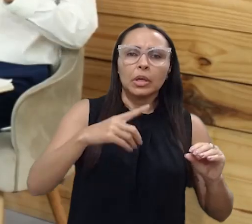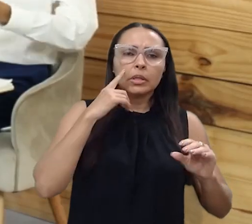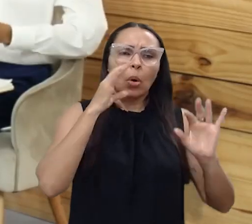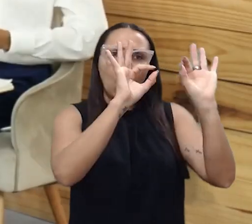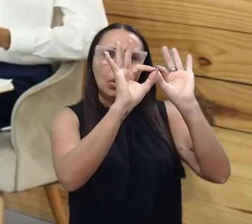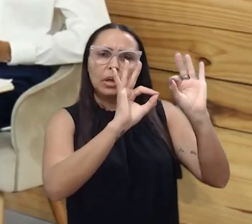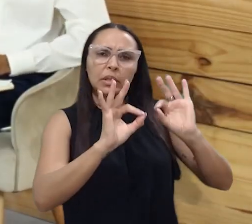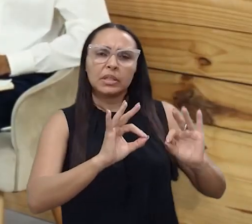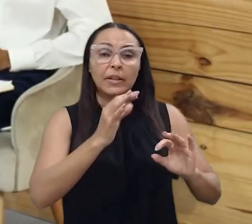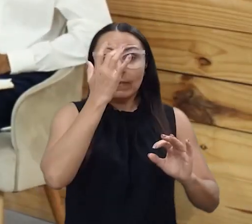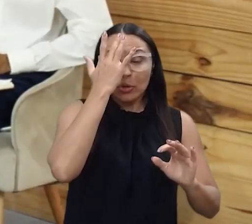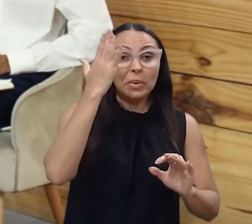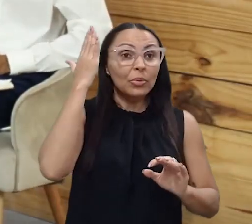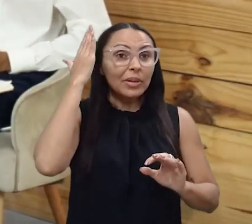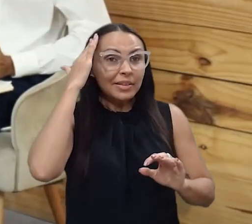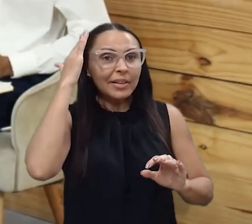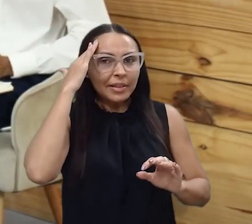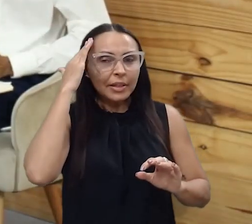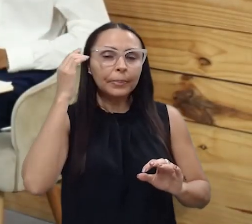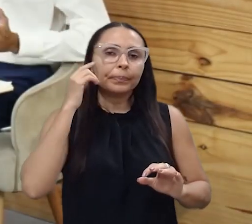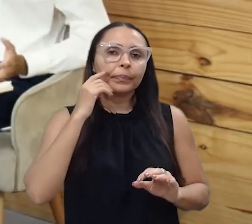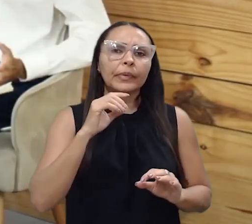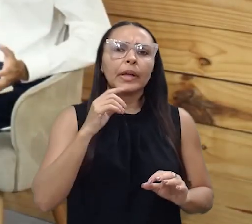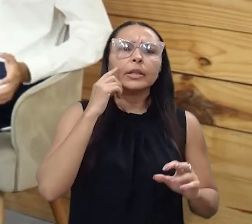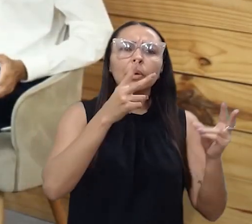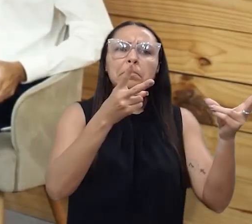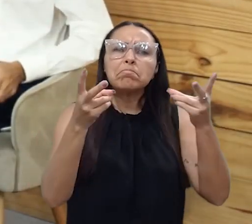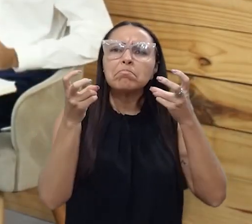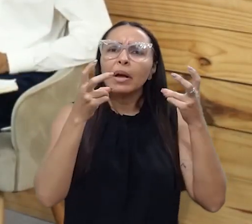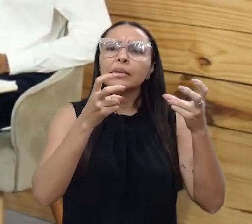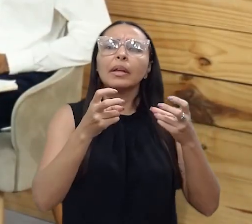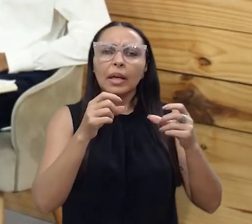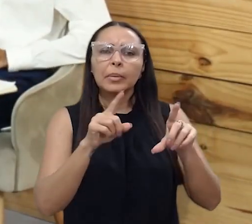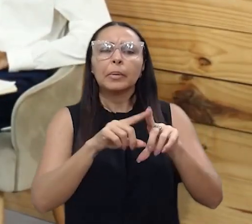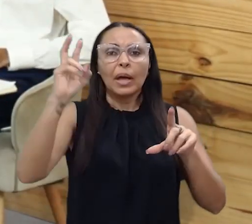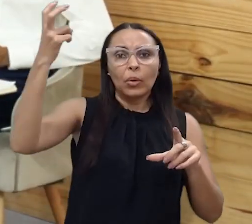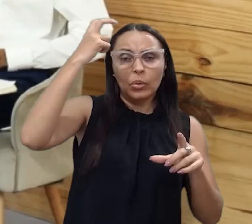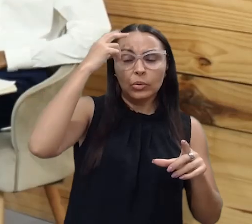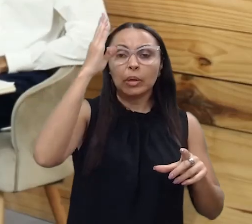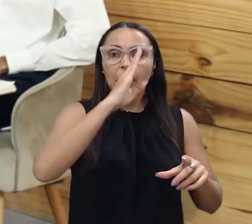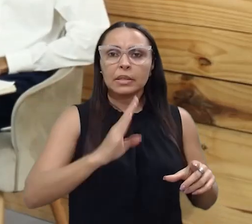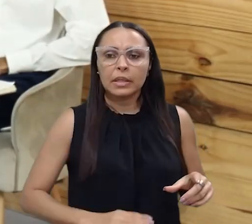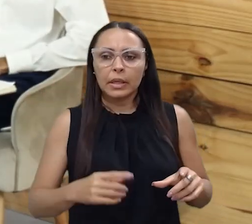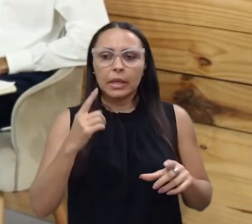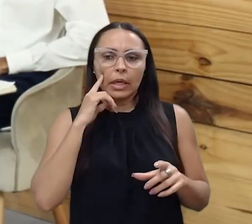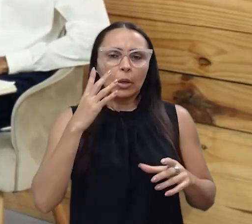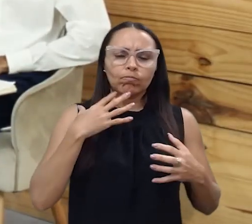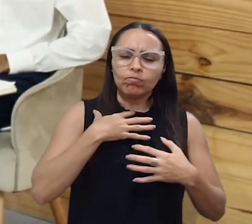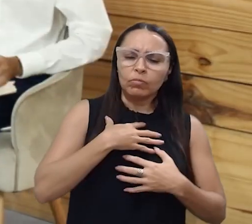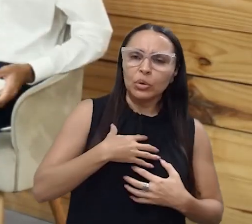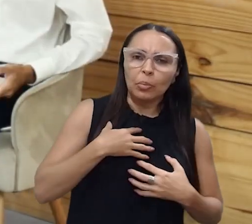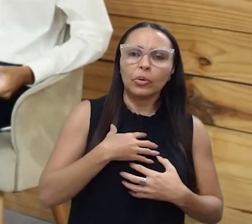fossem facilmente compreendidas. E Aloísio, vendo a vastidão da cultura brasileira, desde então se incomodou com isso,